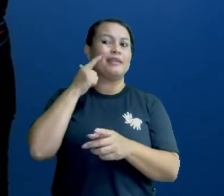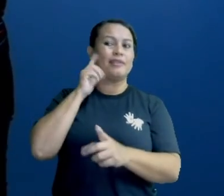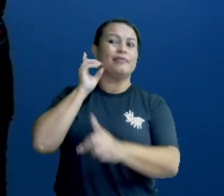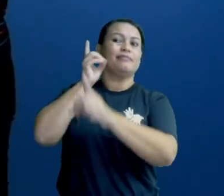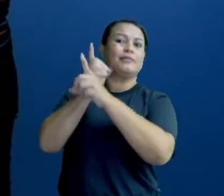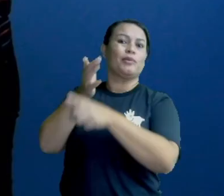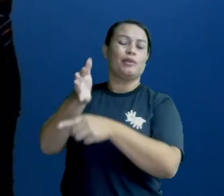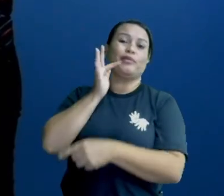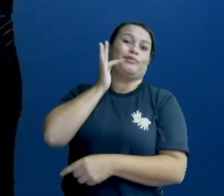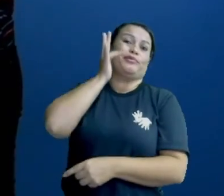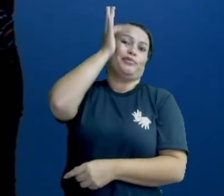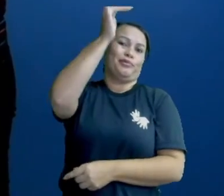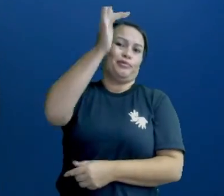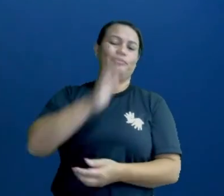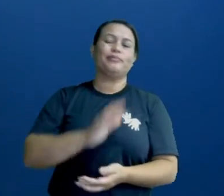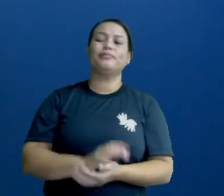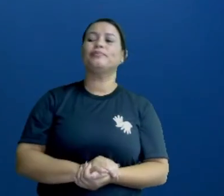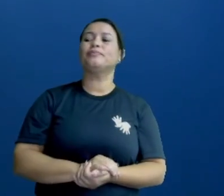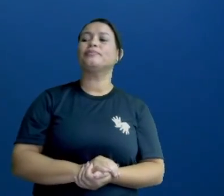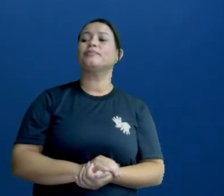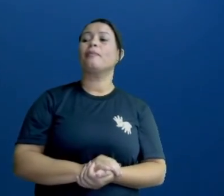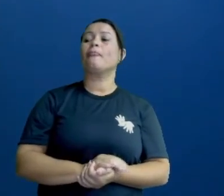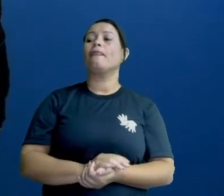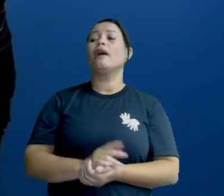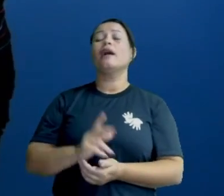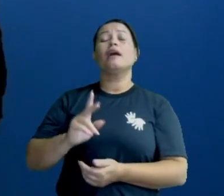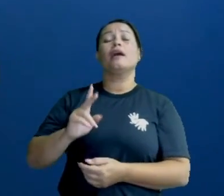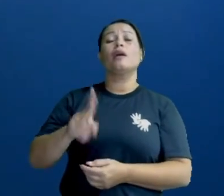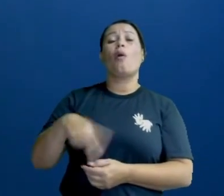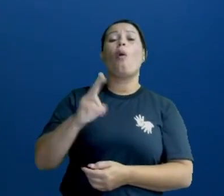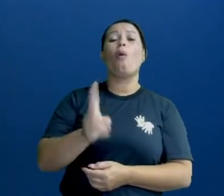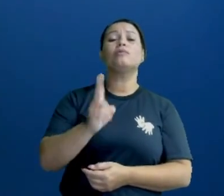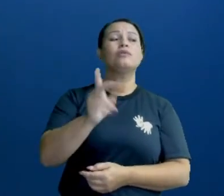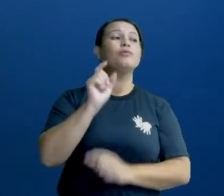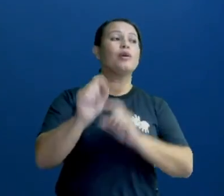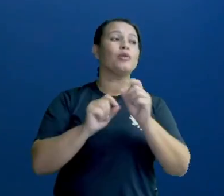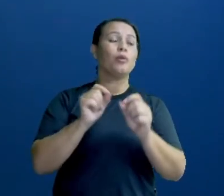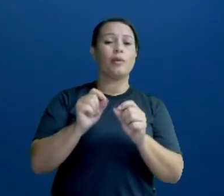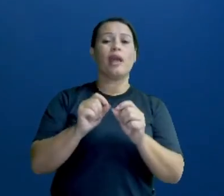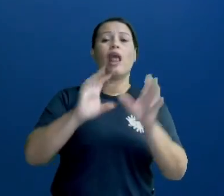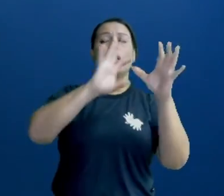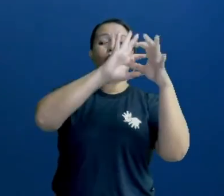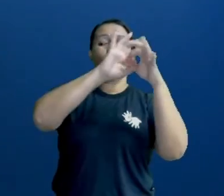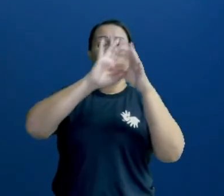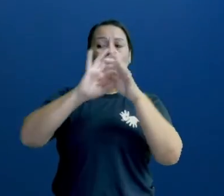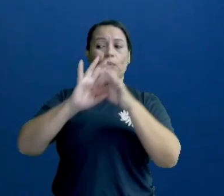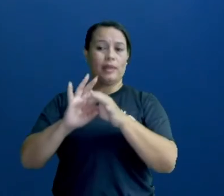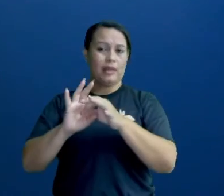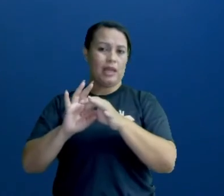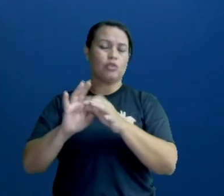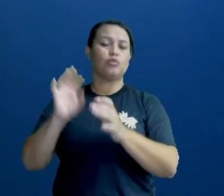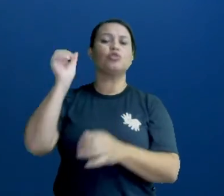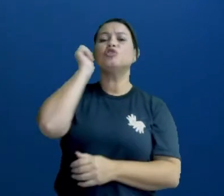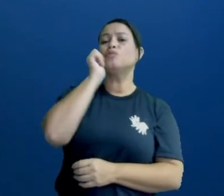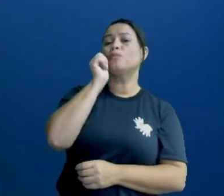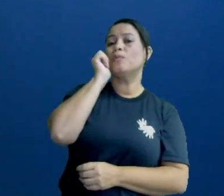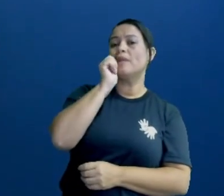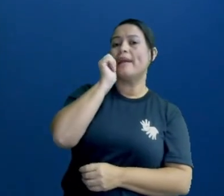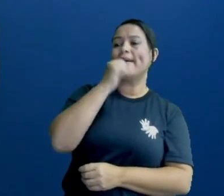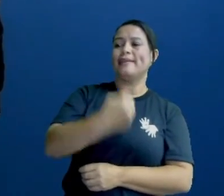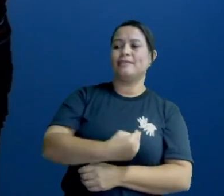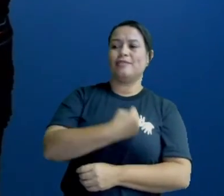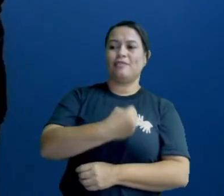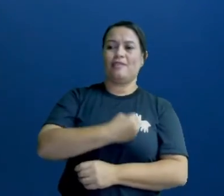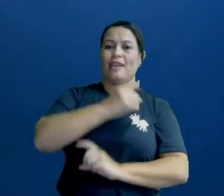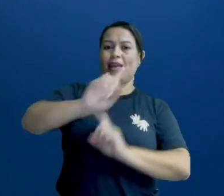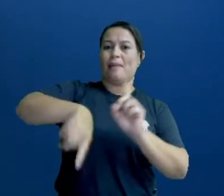conta no futuro, beleza? Dando sequência, nesse contexto de mulheres viverem